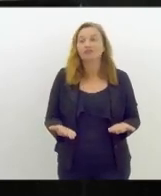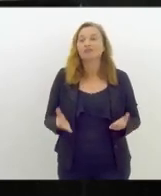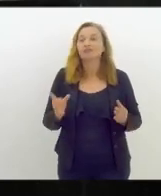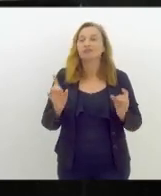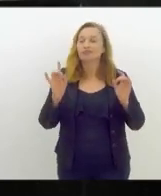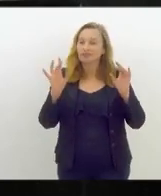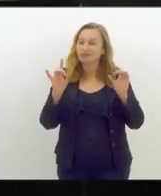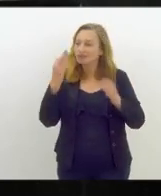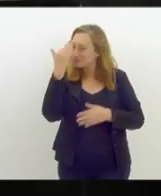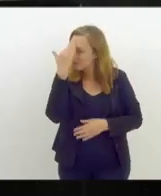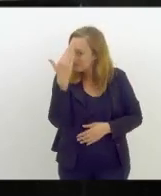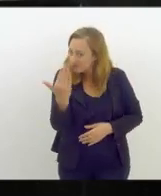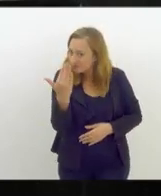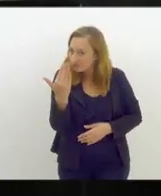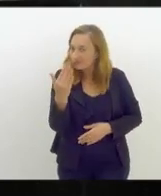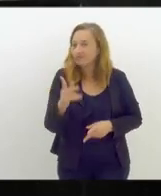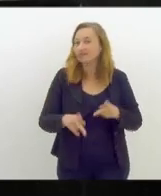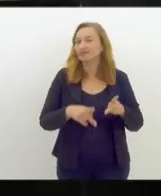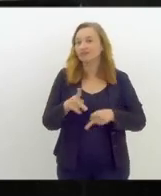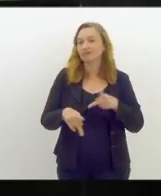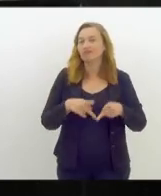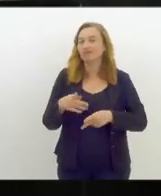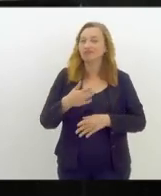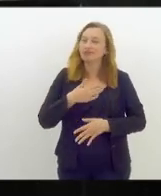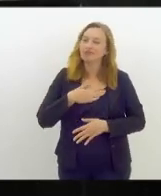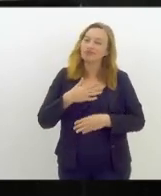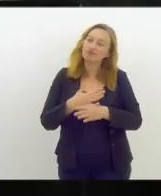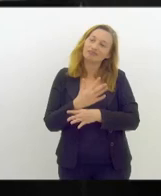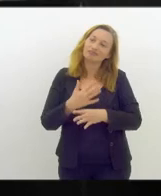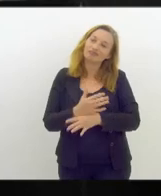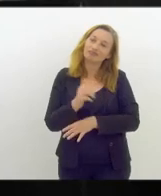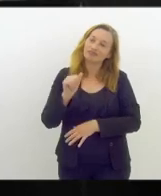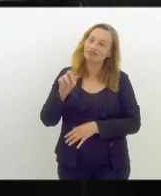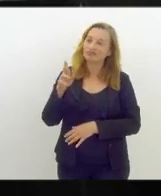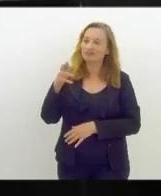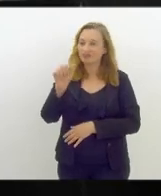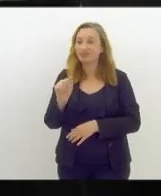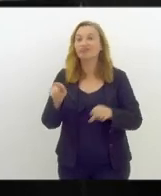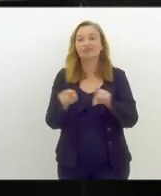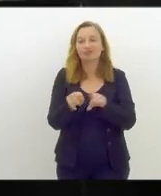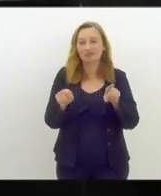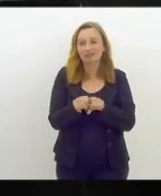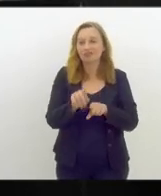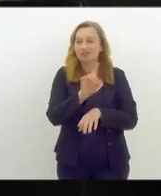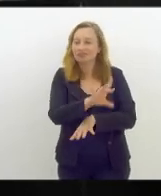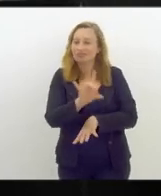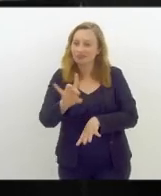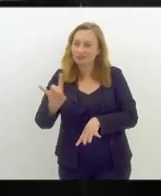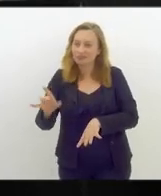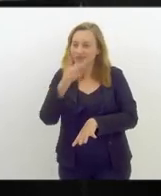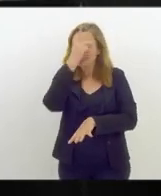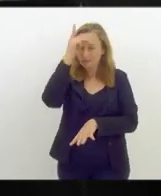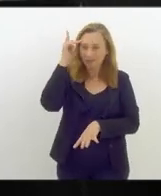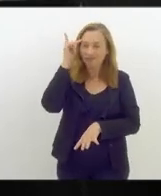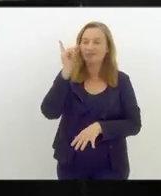a minha gratidão à população da minha cidade, Angra dos Reis, mas também a cada eleitor